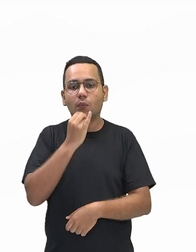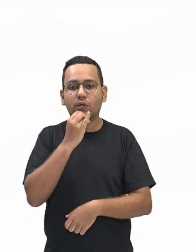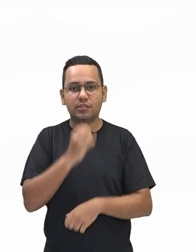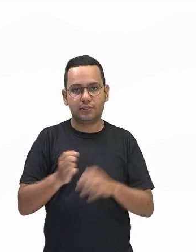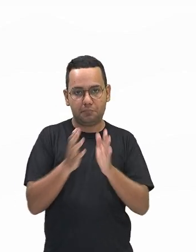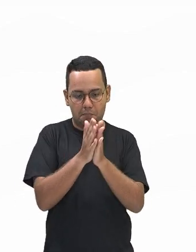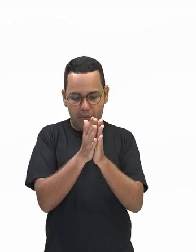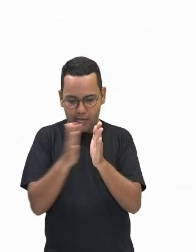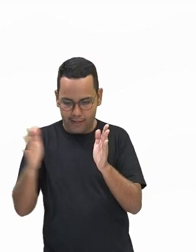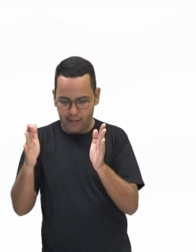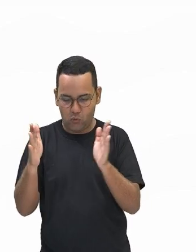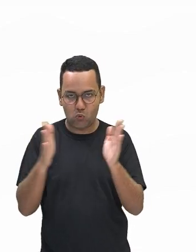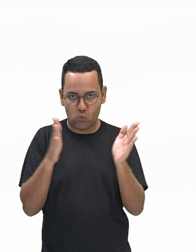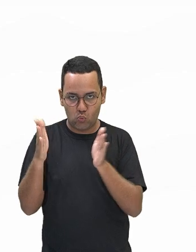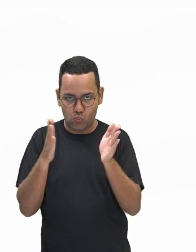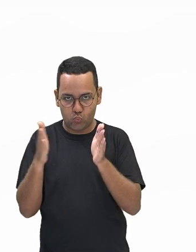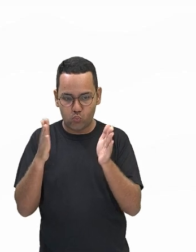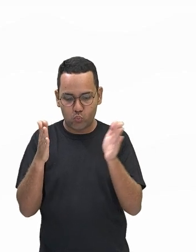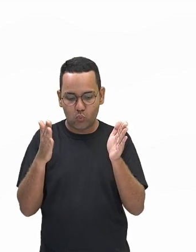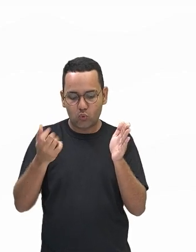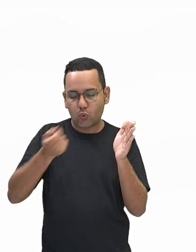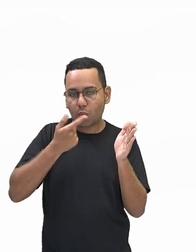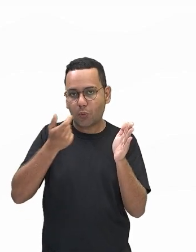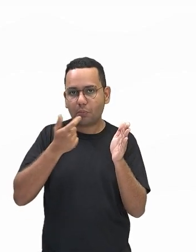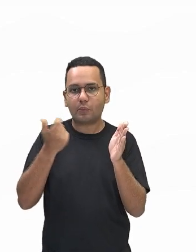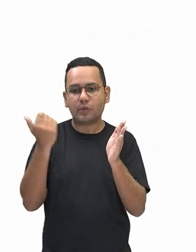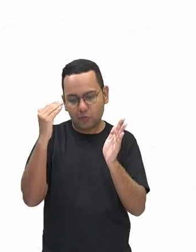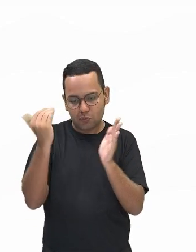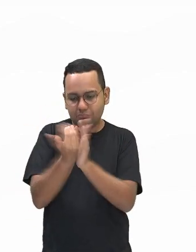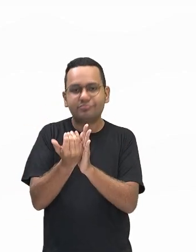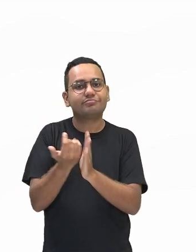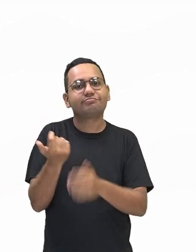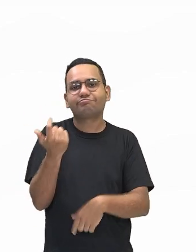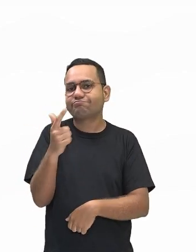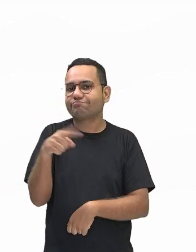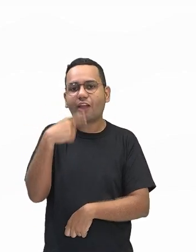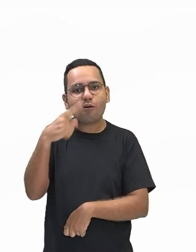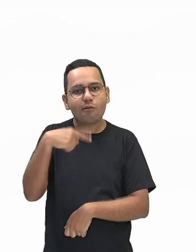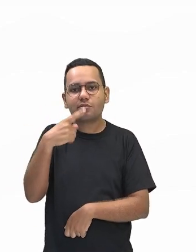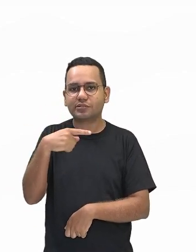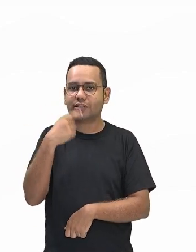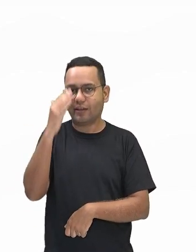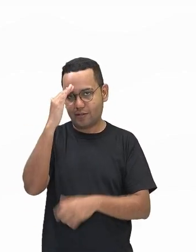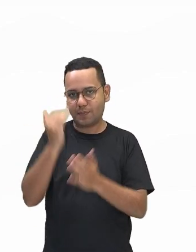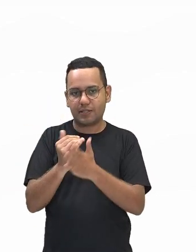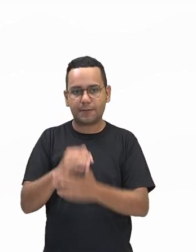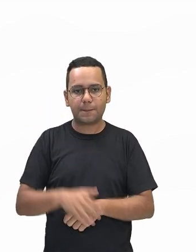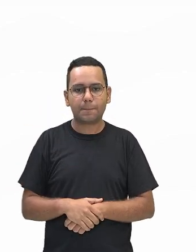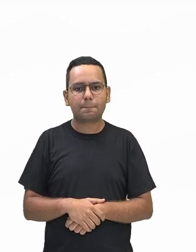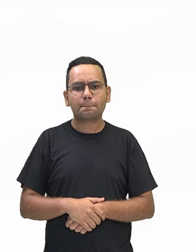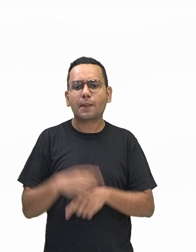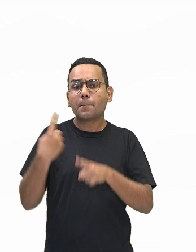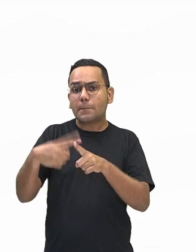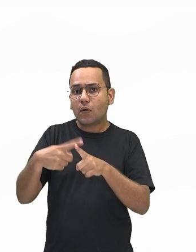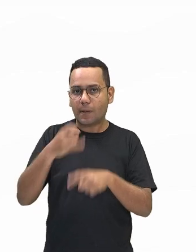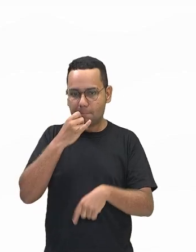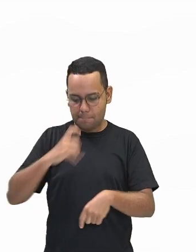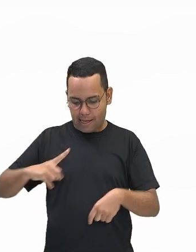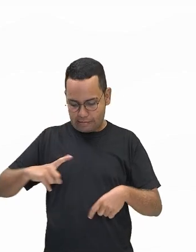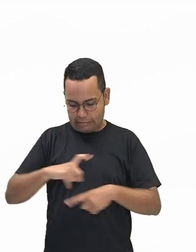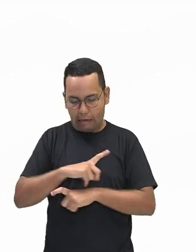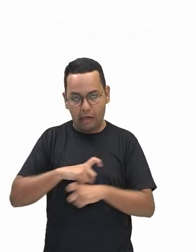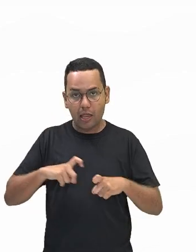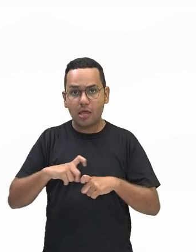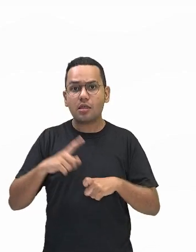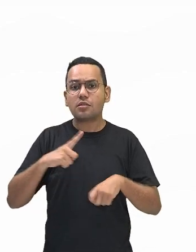do tratamento. As bactérias têm mais oportunidade de desenvolver resistência aos medicamentos. E